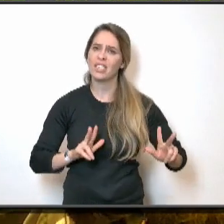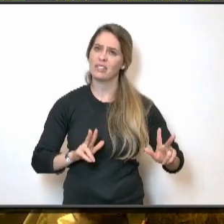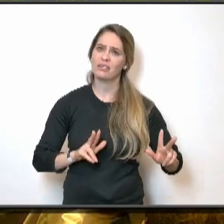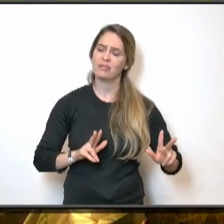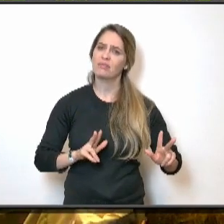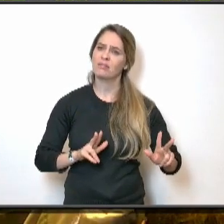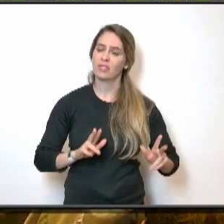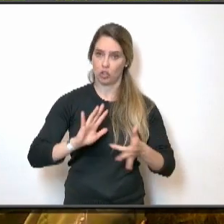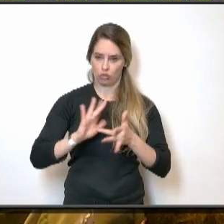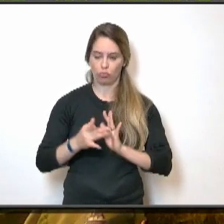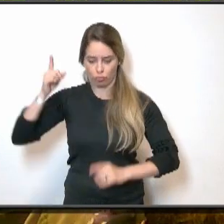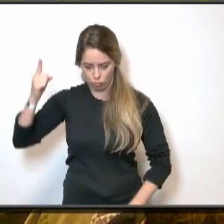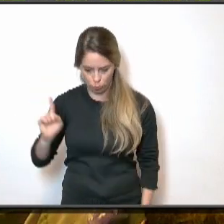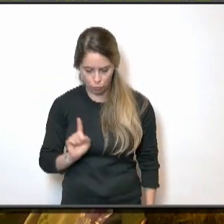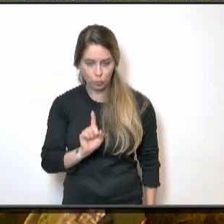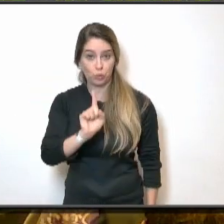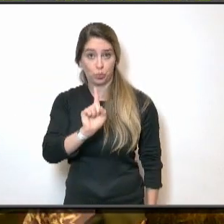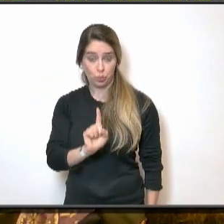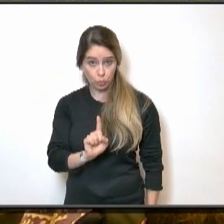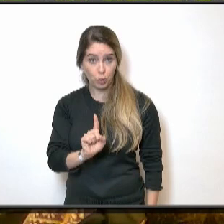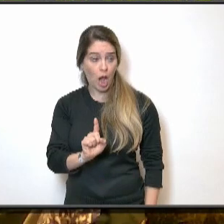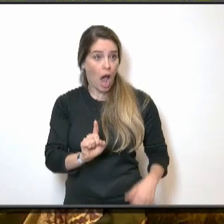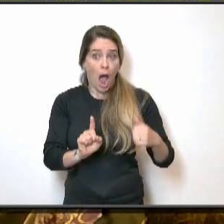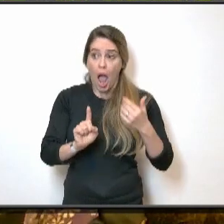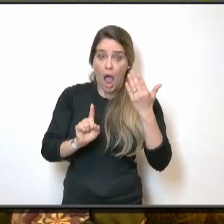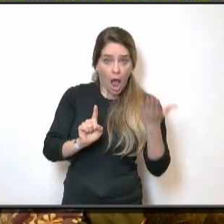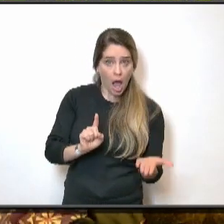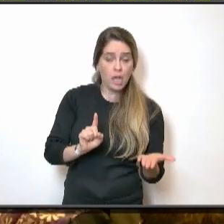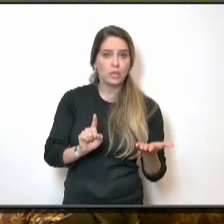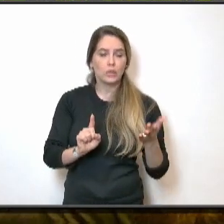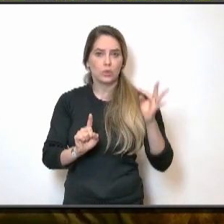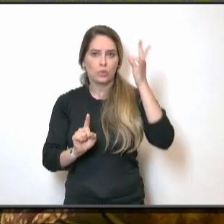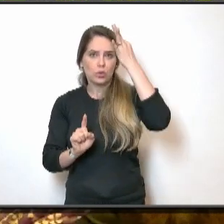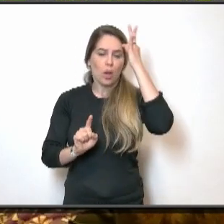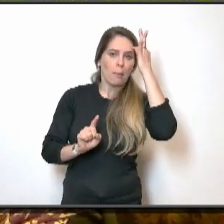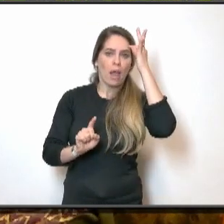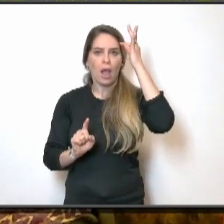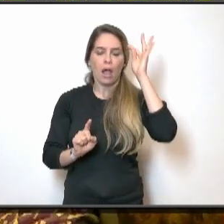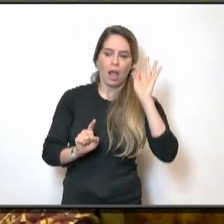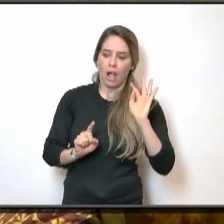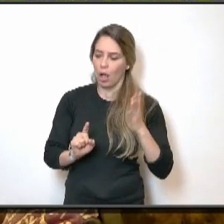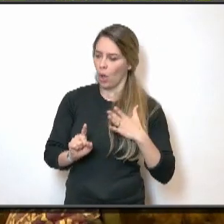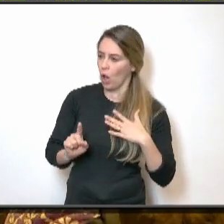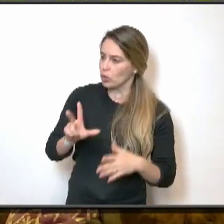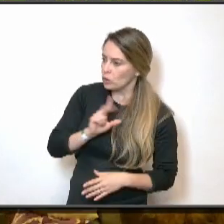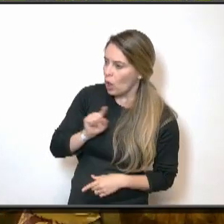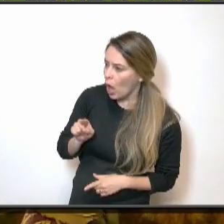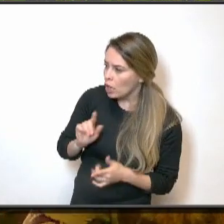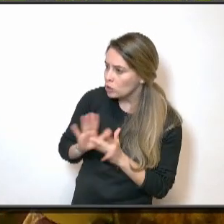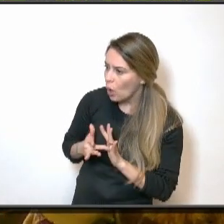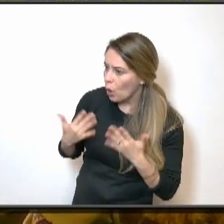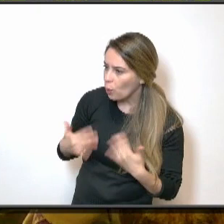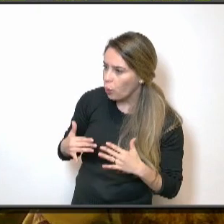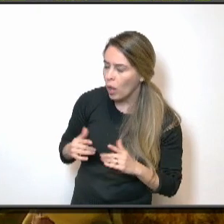Jesus aparece de novo, Tomé fica maravilhado, os discípulos estão maravilhados. Cadê Pedro? Aí a gente chega aqui no